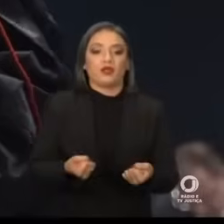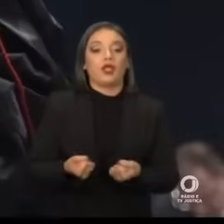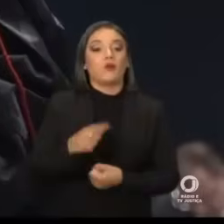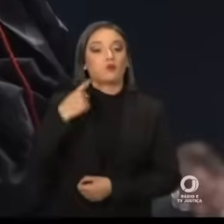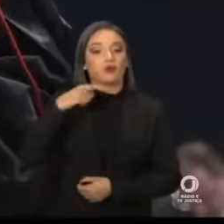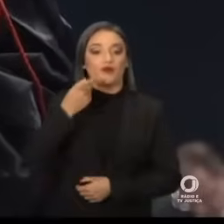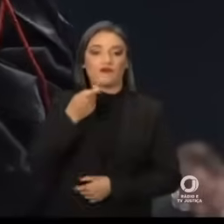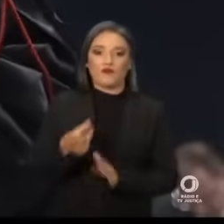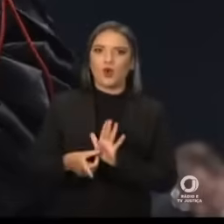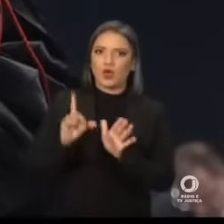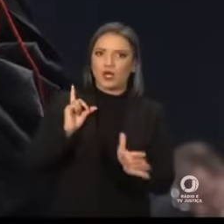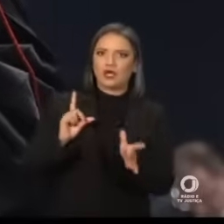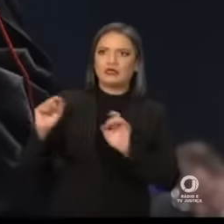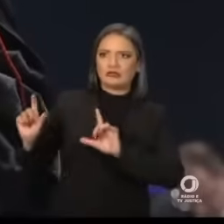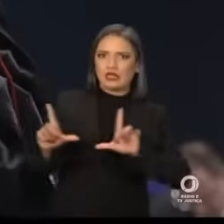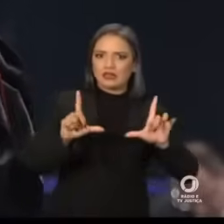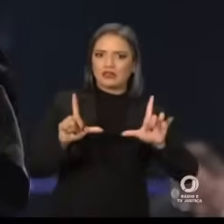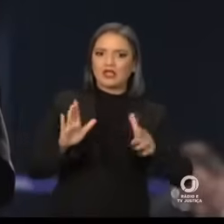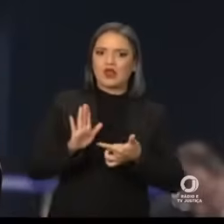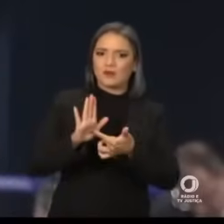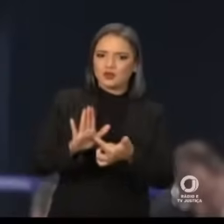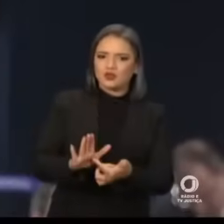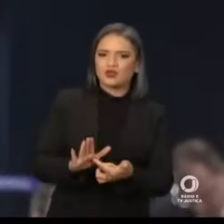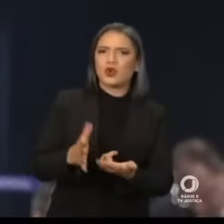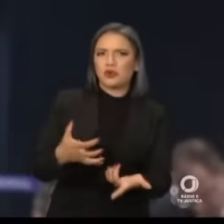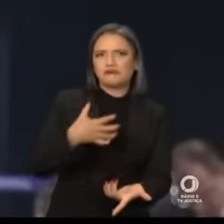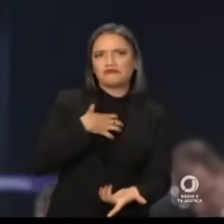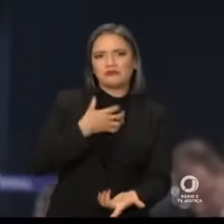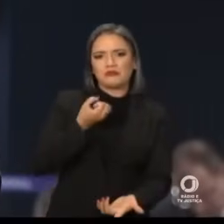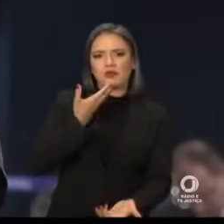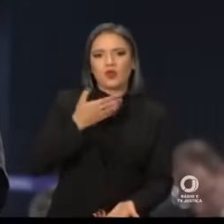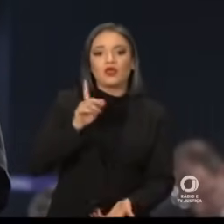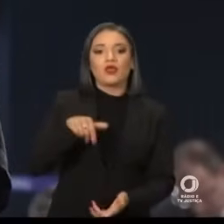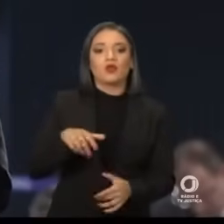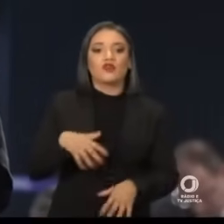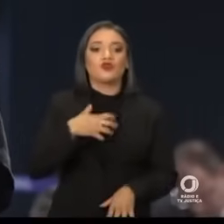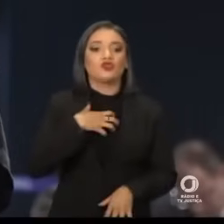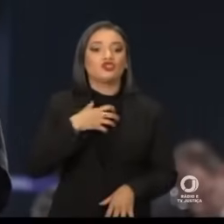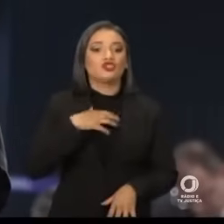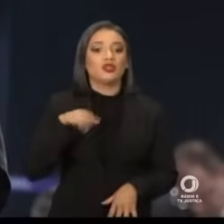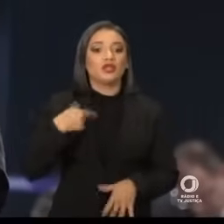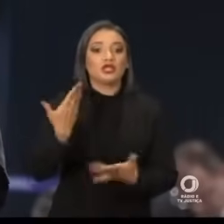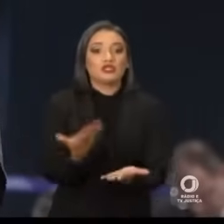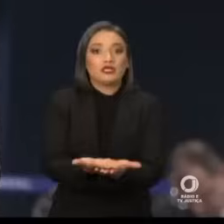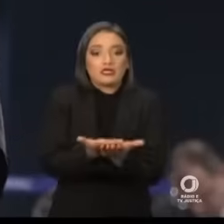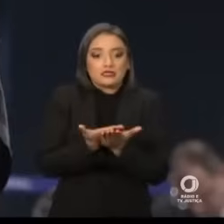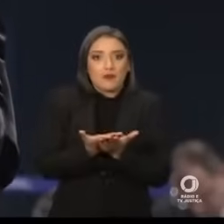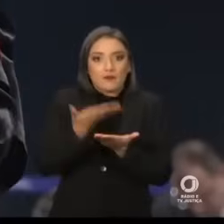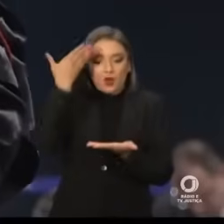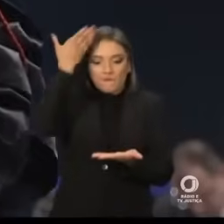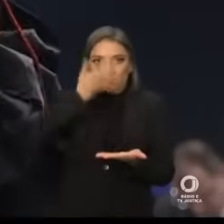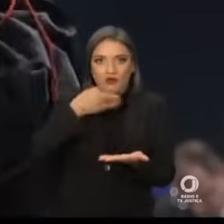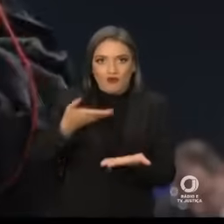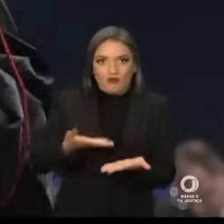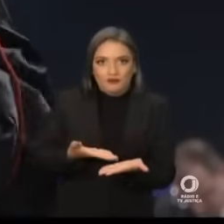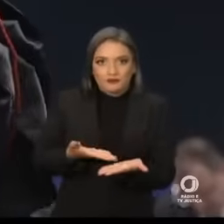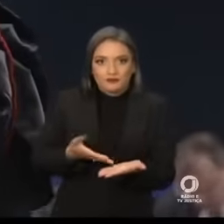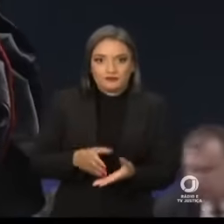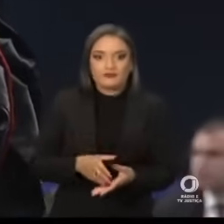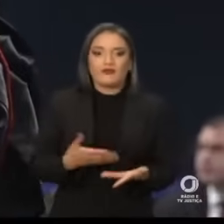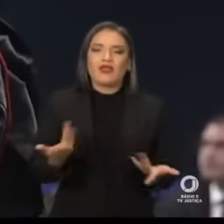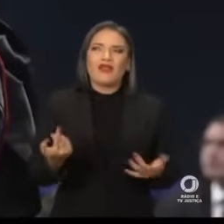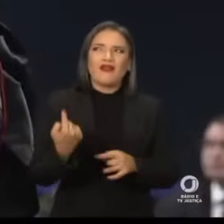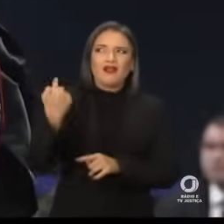colocou até na tela, até de uma maneira bastante propícia, porque foi daquela forma mesmo que nós recebemos as provas. Desde o